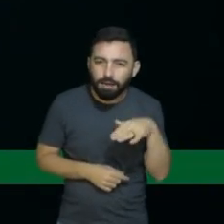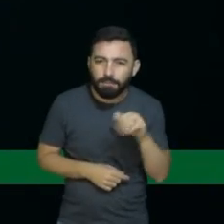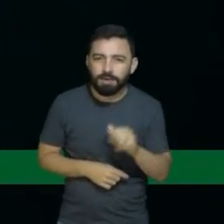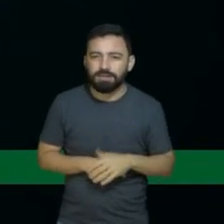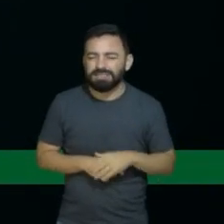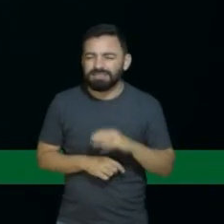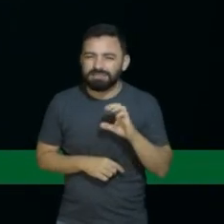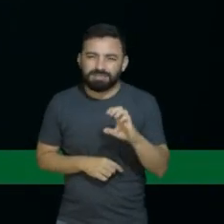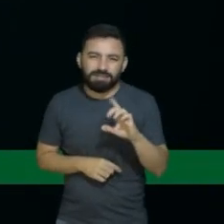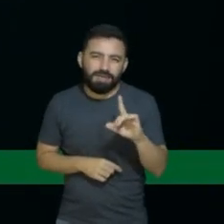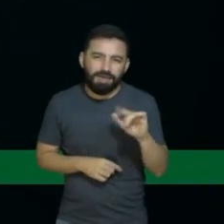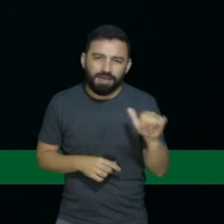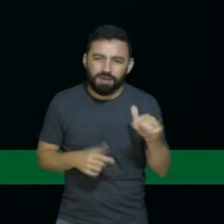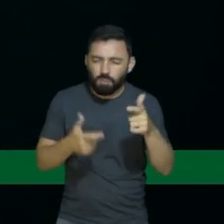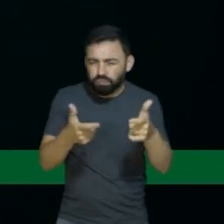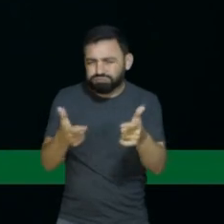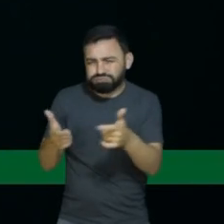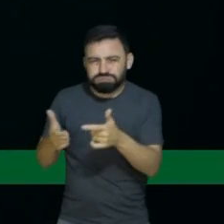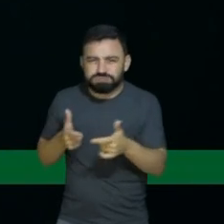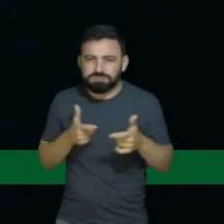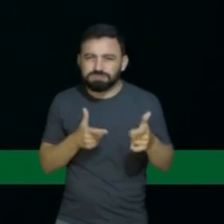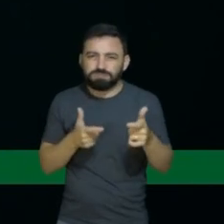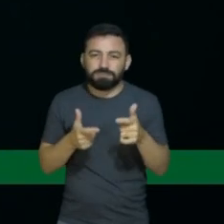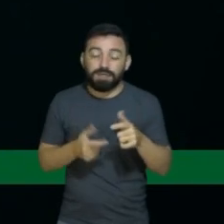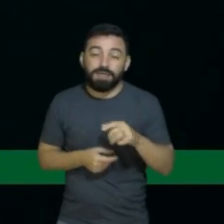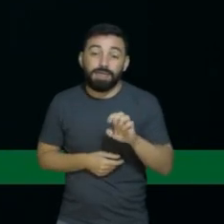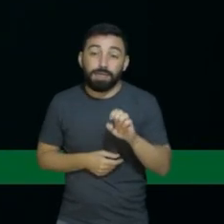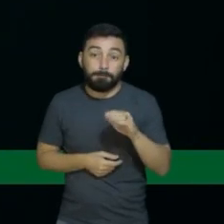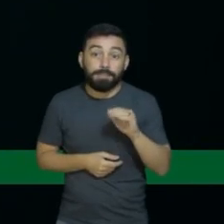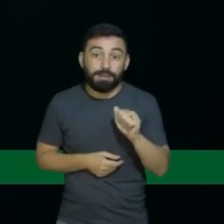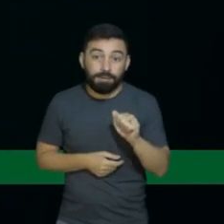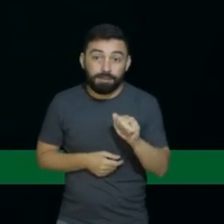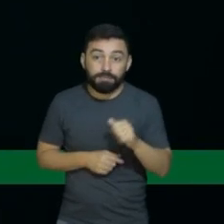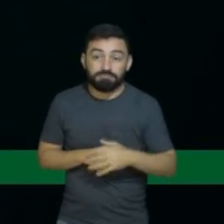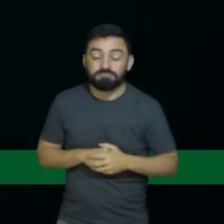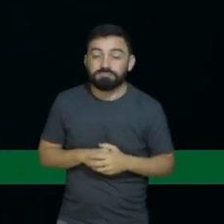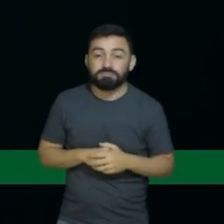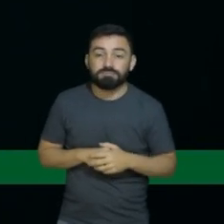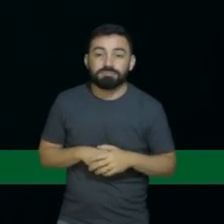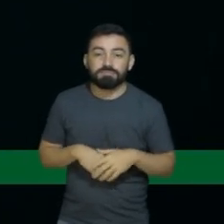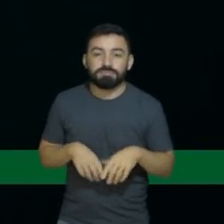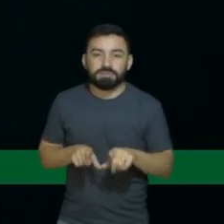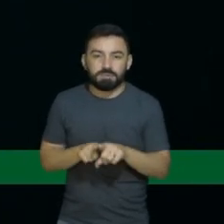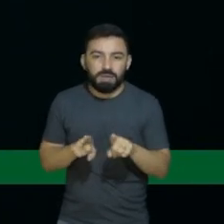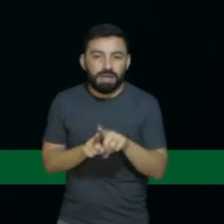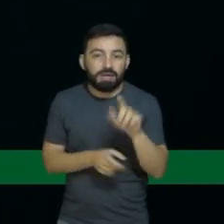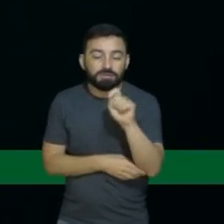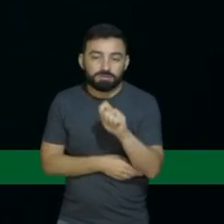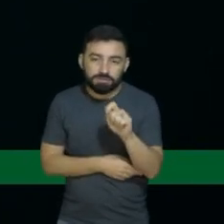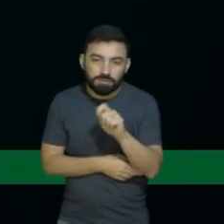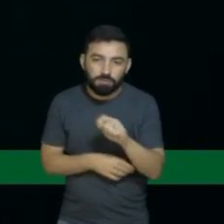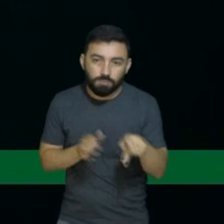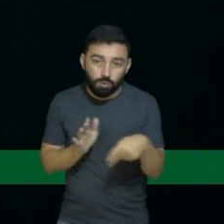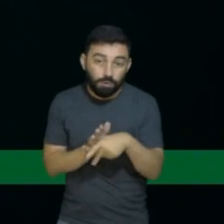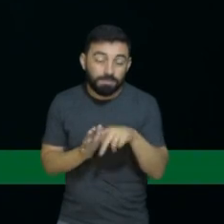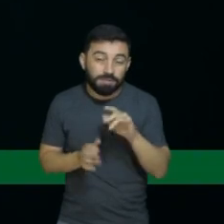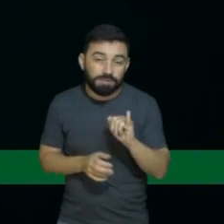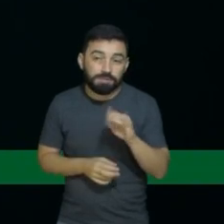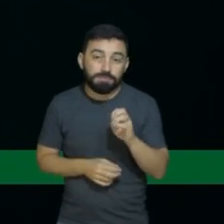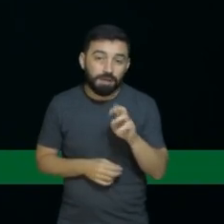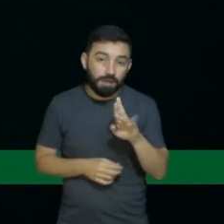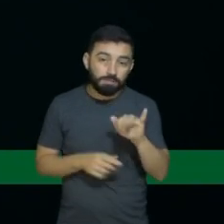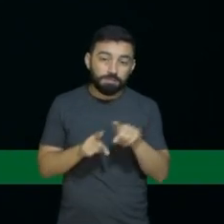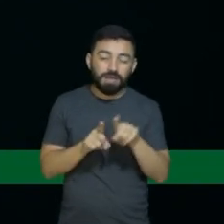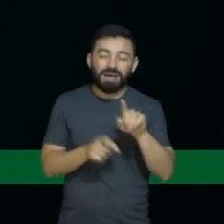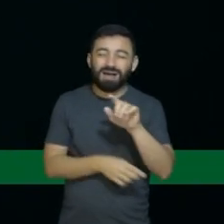de Vitor Meirelles, a CDL de Dona Ema, a CDL de Vítio Marçum, a Associação Comercial de Ibirama, também a Associação